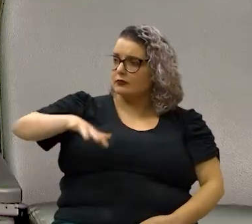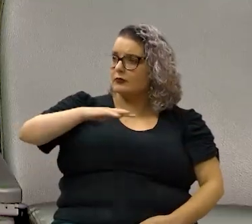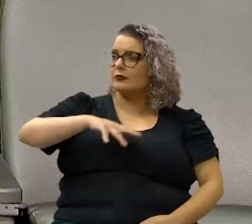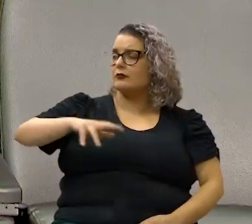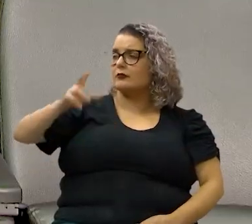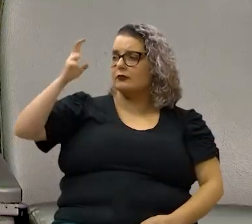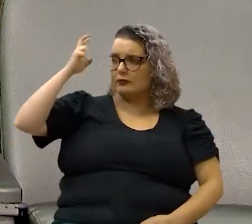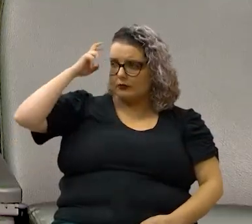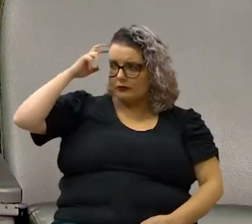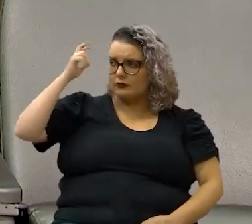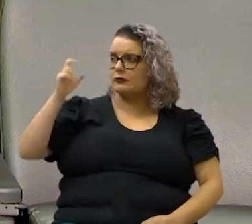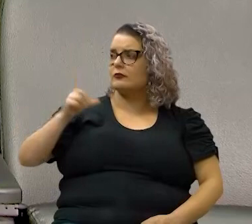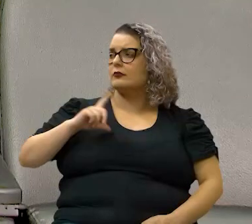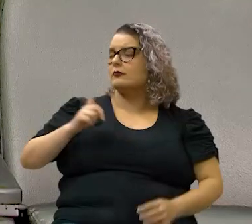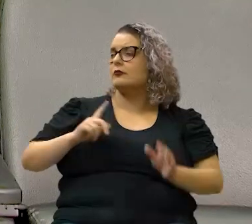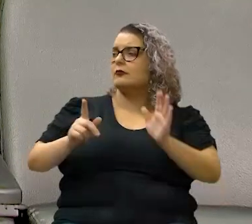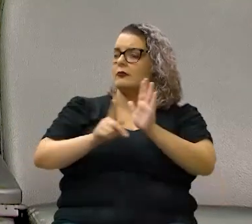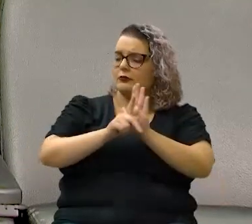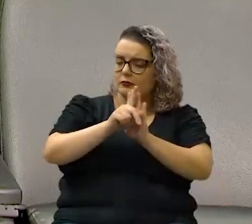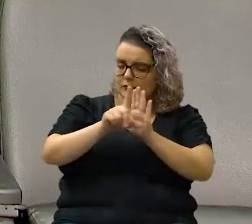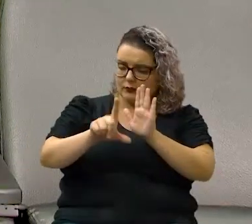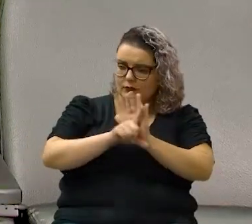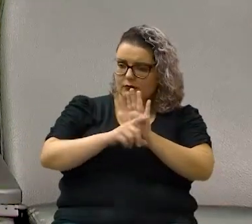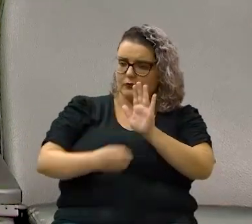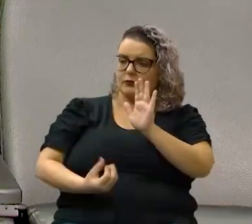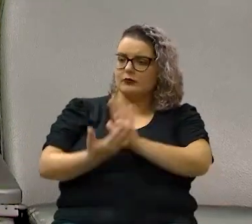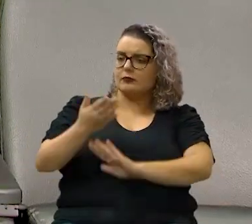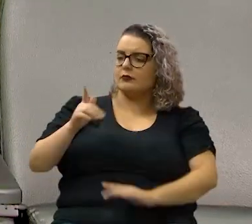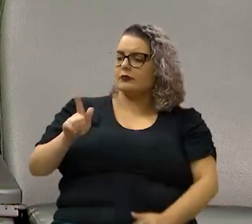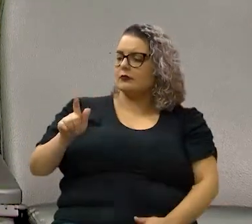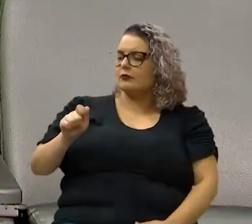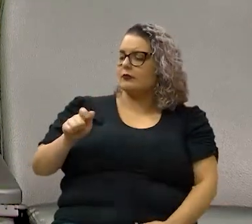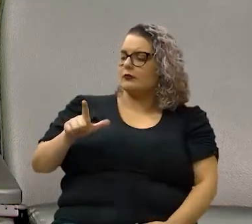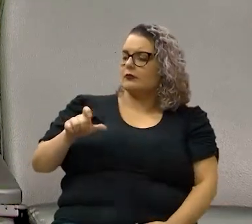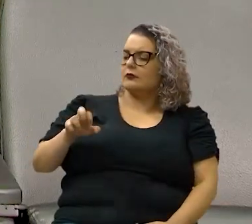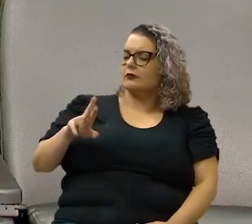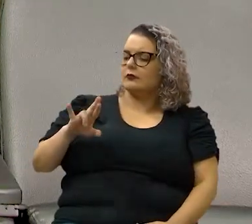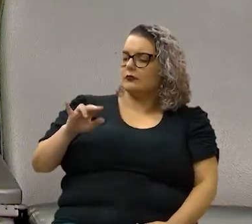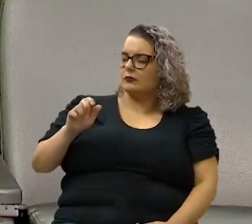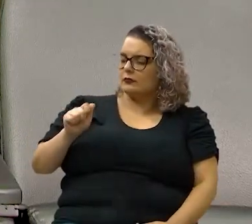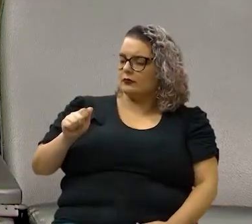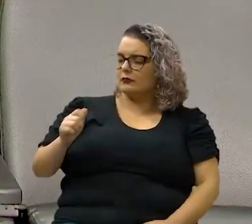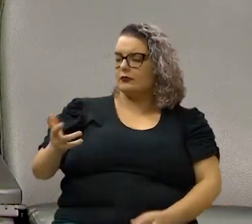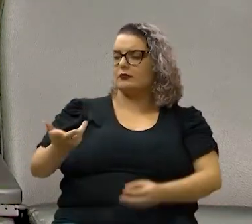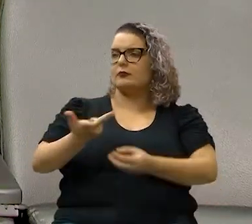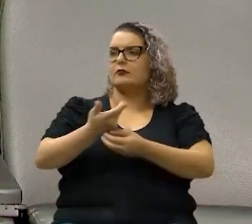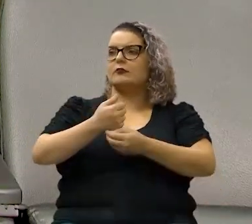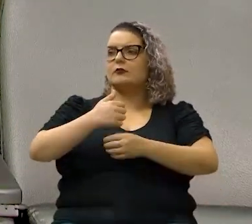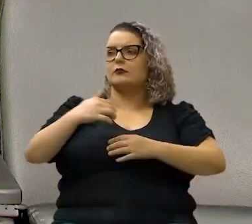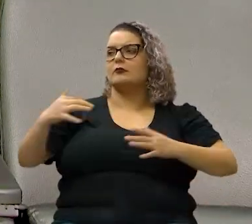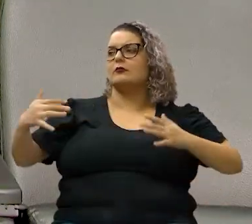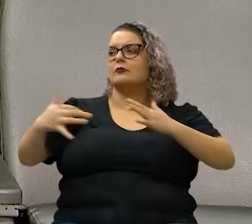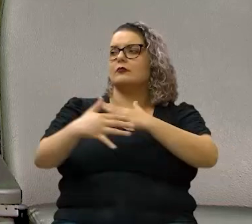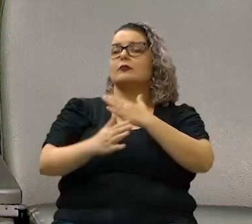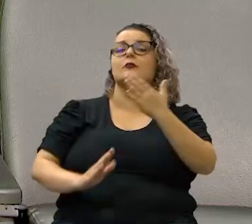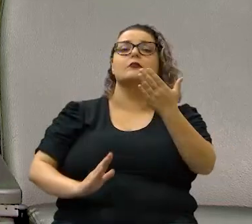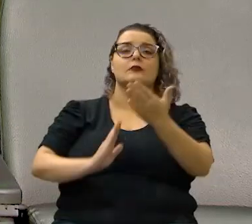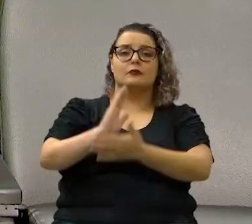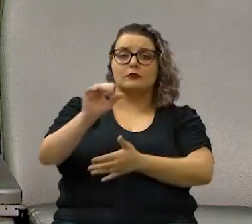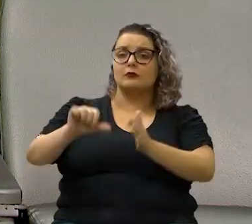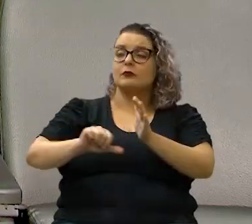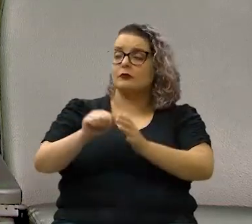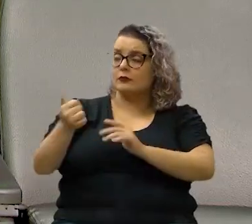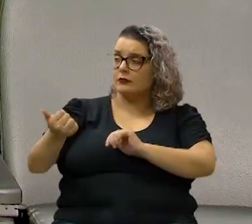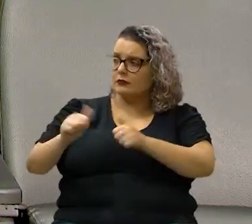da cultura, o senhor tem um projeto de lei para a criação da Galeria de Arte Urbana, que já foi aprovada em